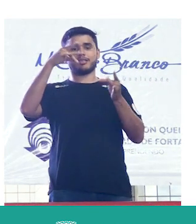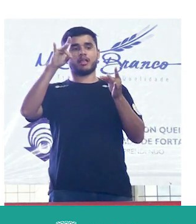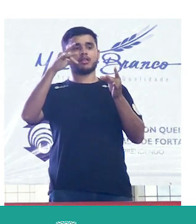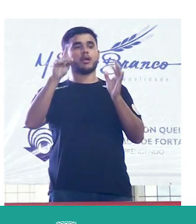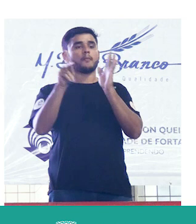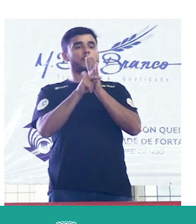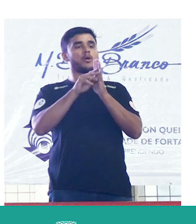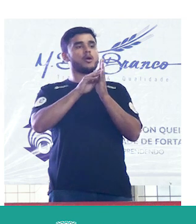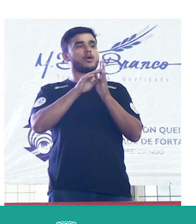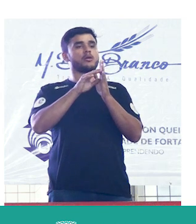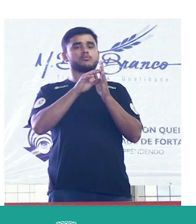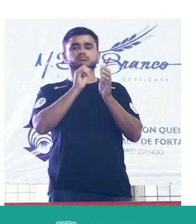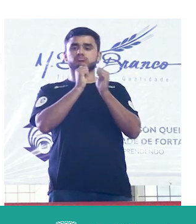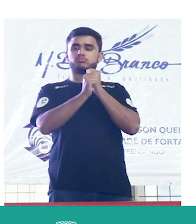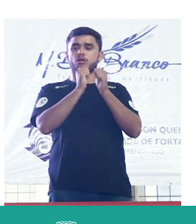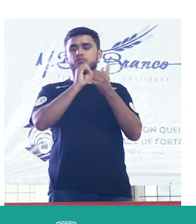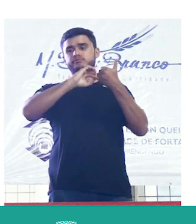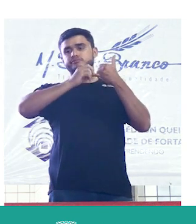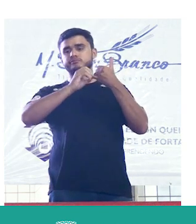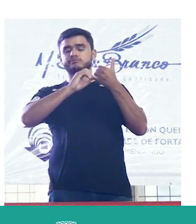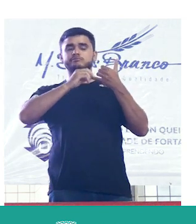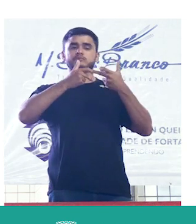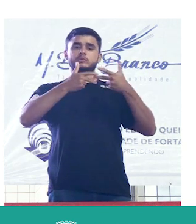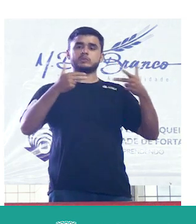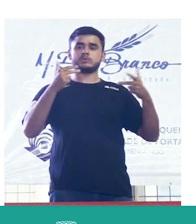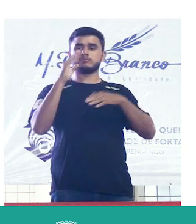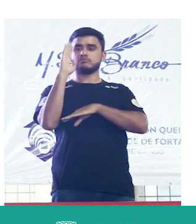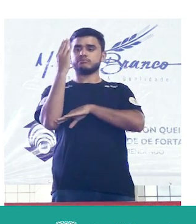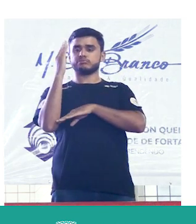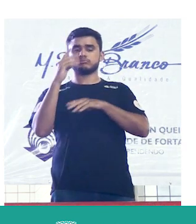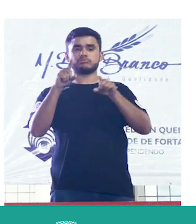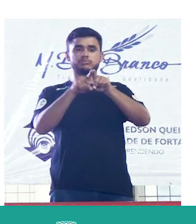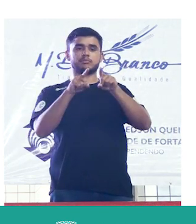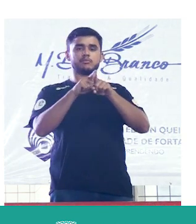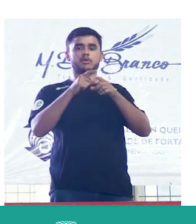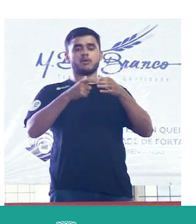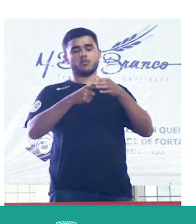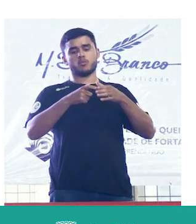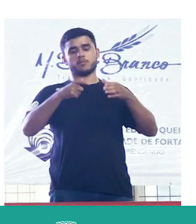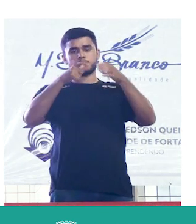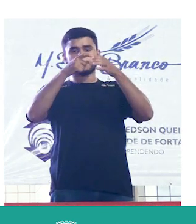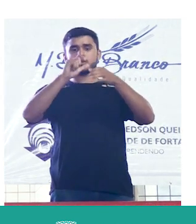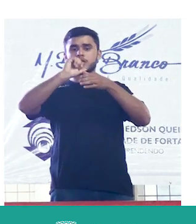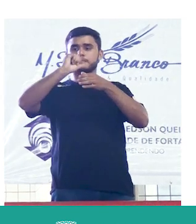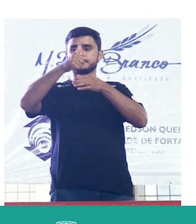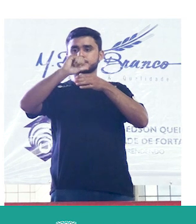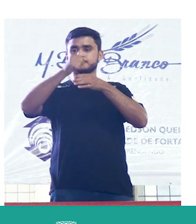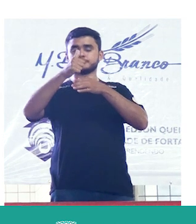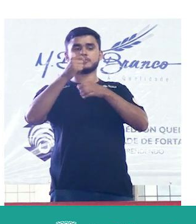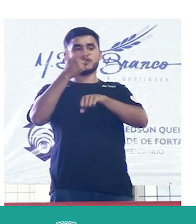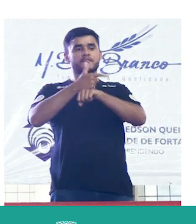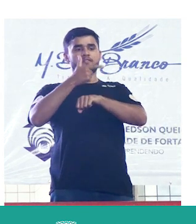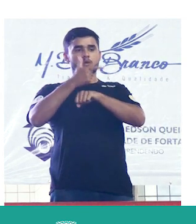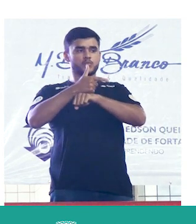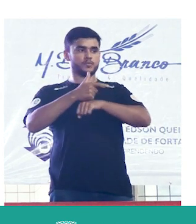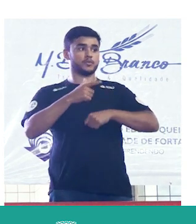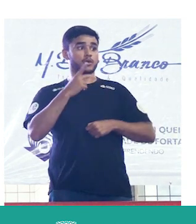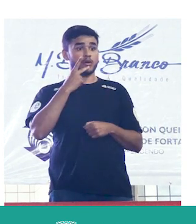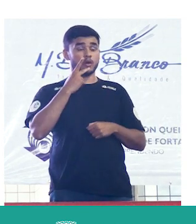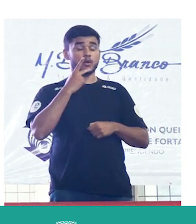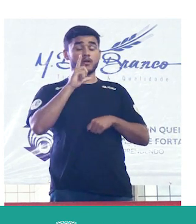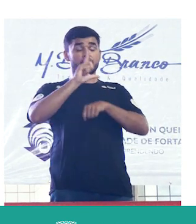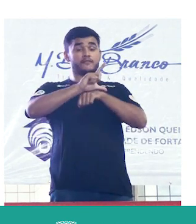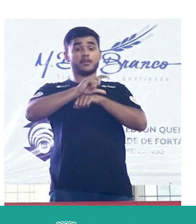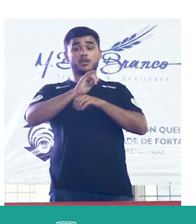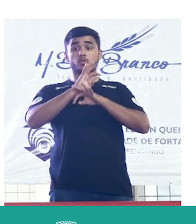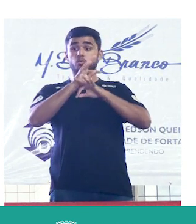alimentos, em mamadeiras e no revestimento interno de latas. Esse composto está sendo banido em diversos países, incluindo o